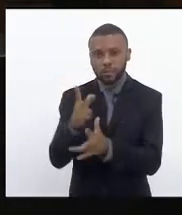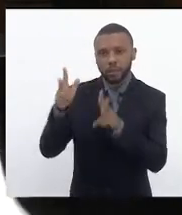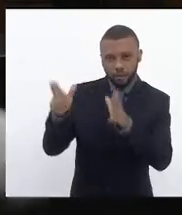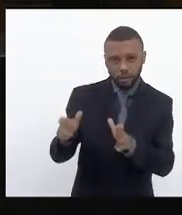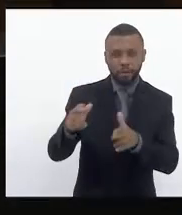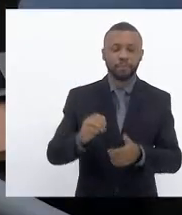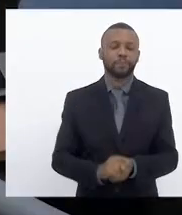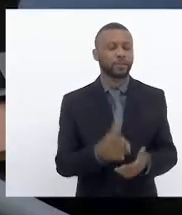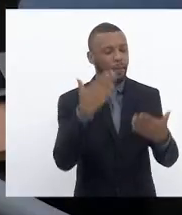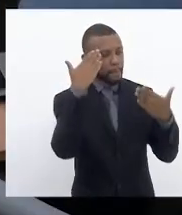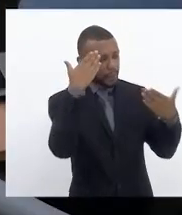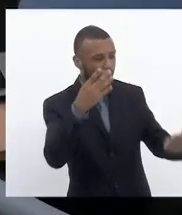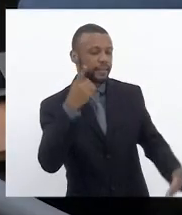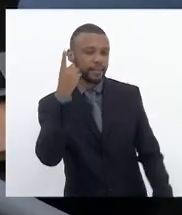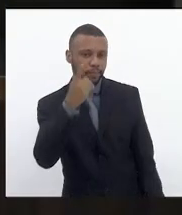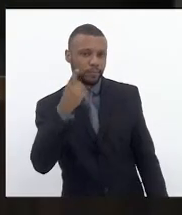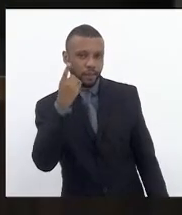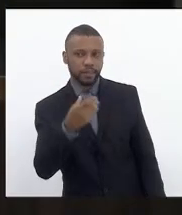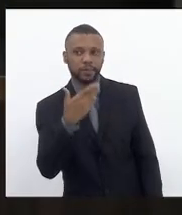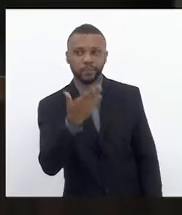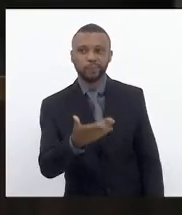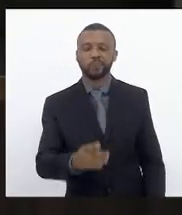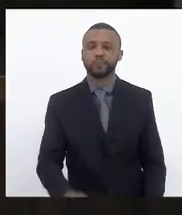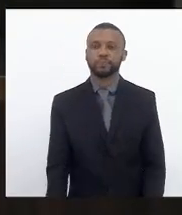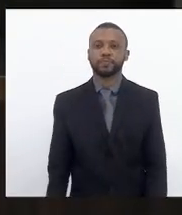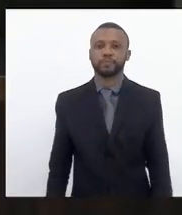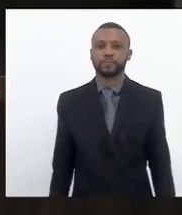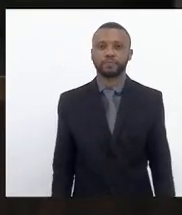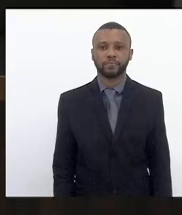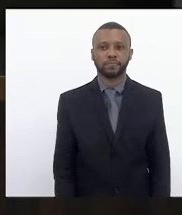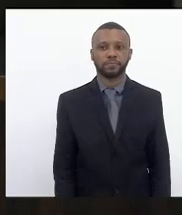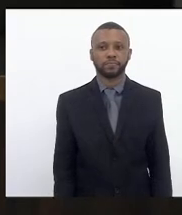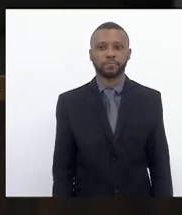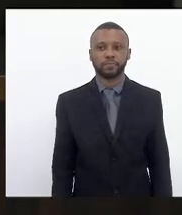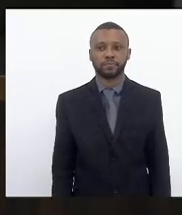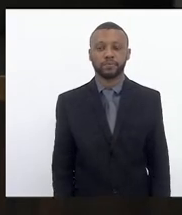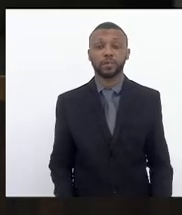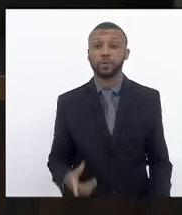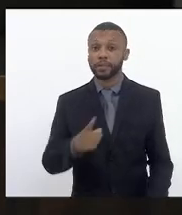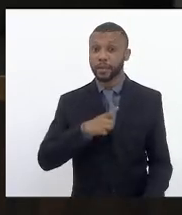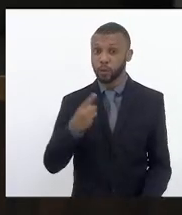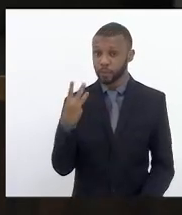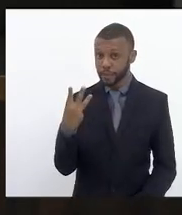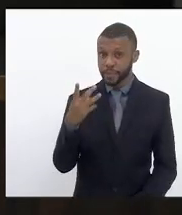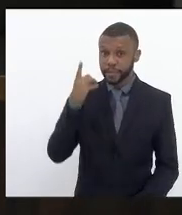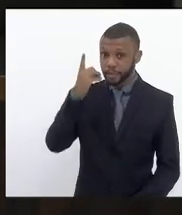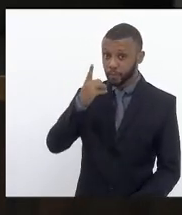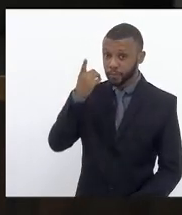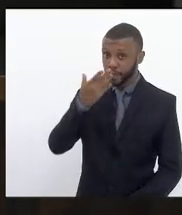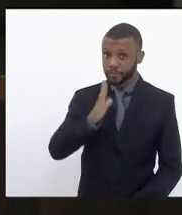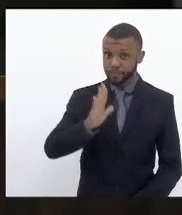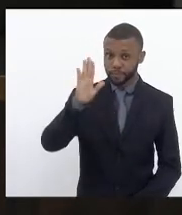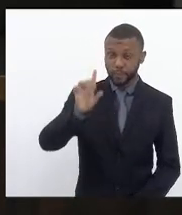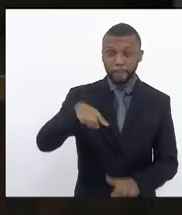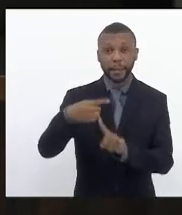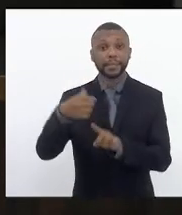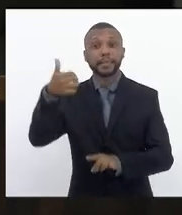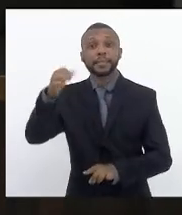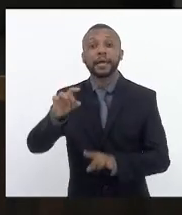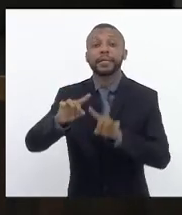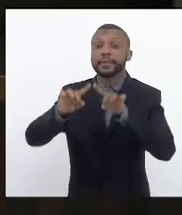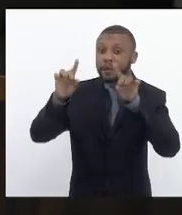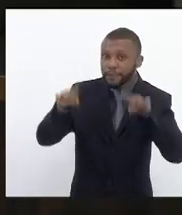e obrigado deputada eu tenho ainda eu encerrei eu tenho três deputados inscritos 10